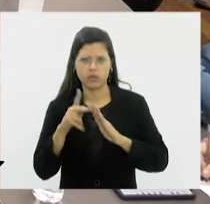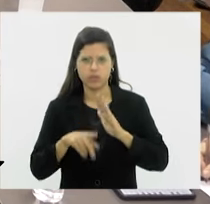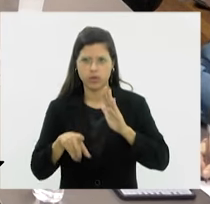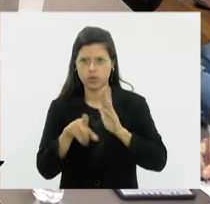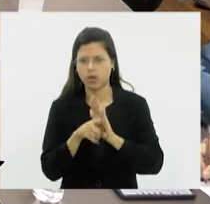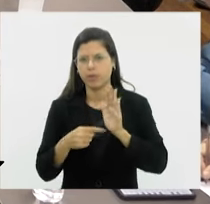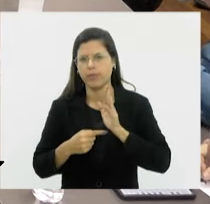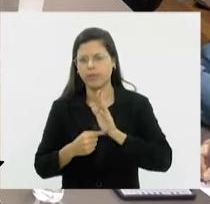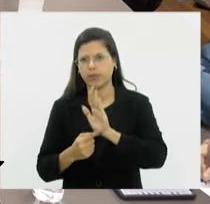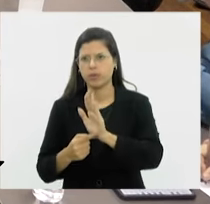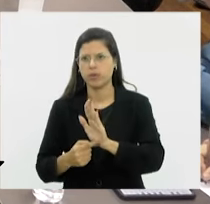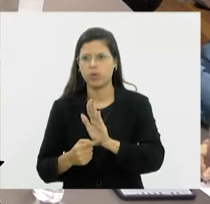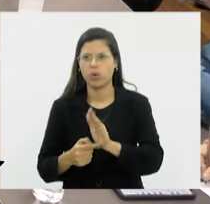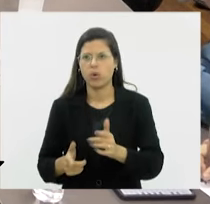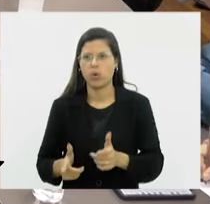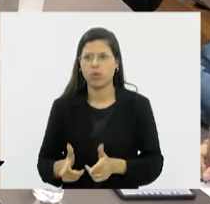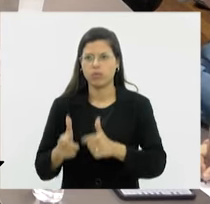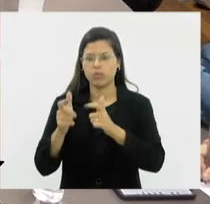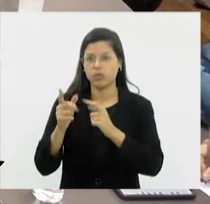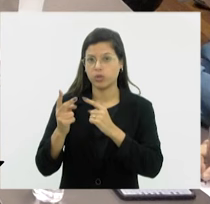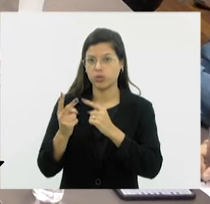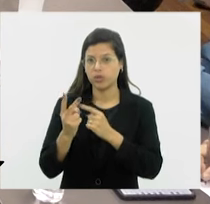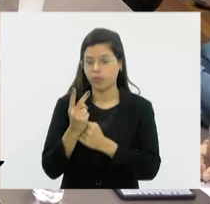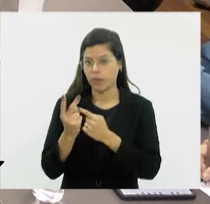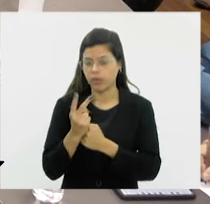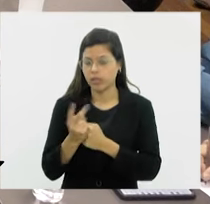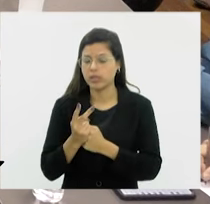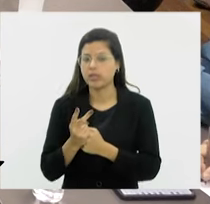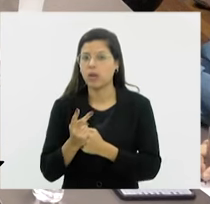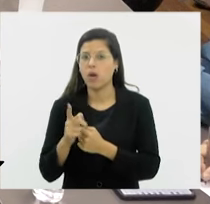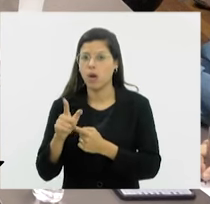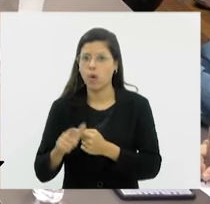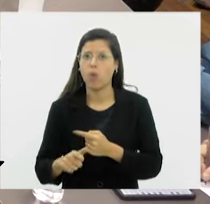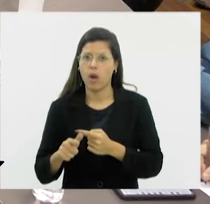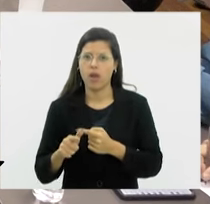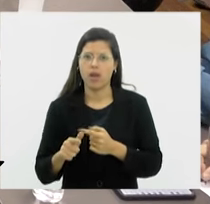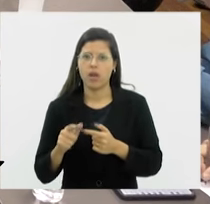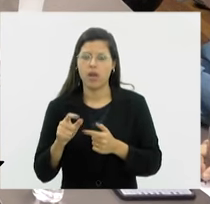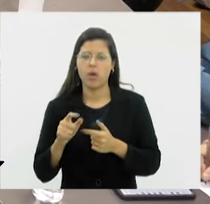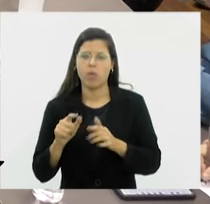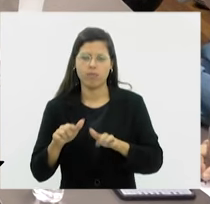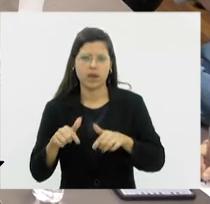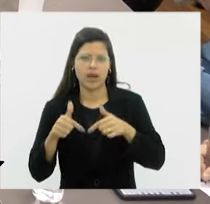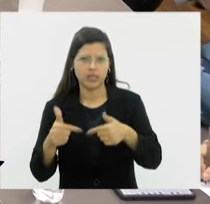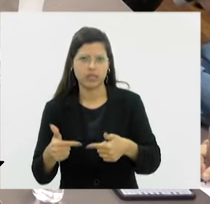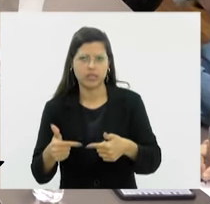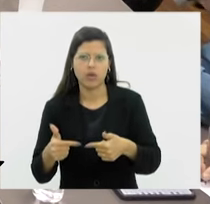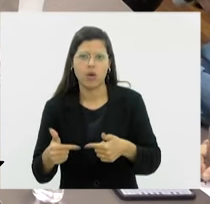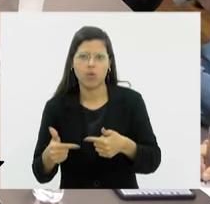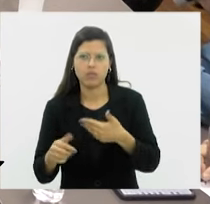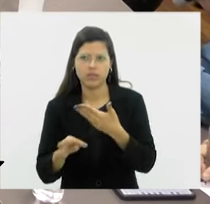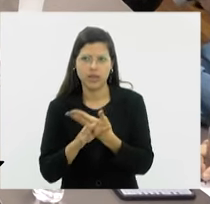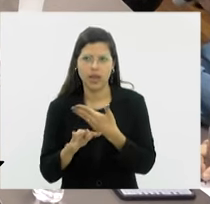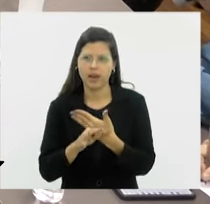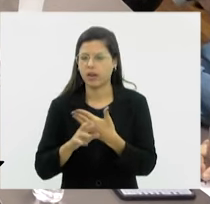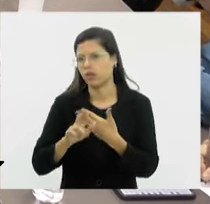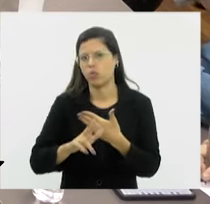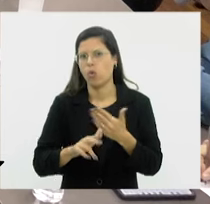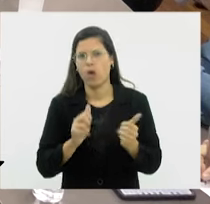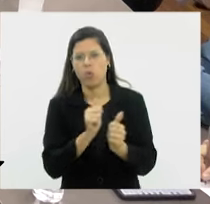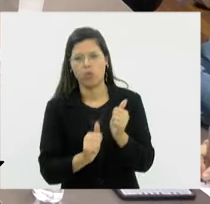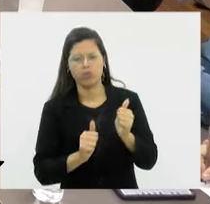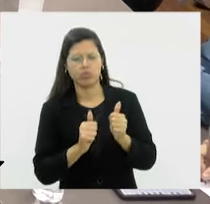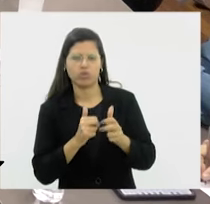muito isso. E o tiro de defesa, ele é uma atividade tática, ele não é exatamente um esporte. Então, aqui é para a